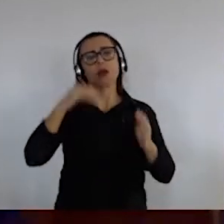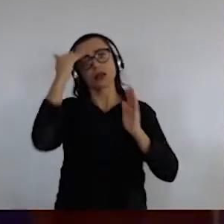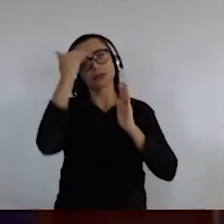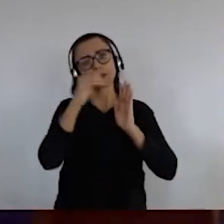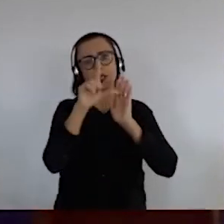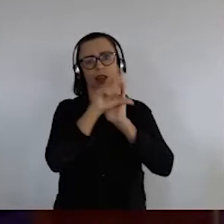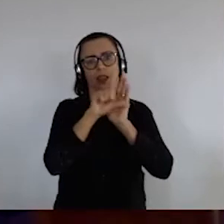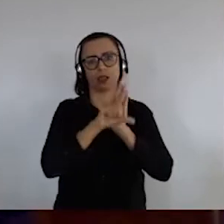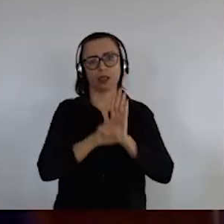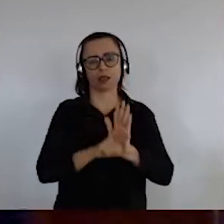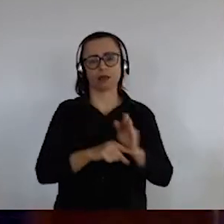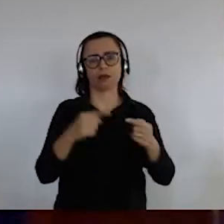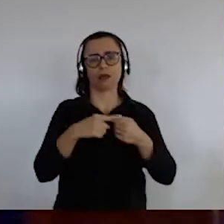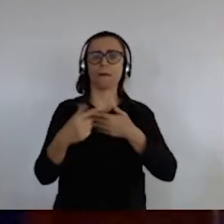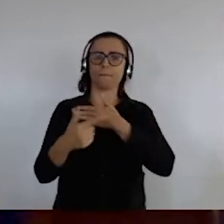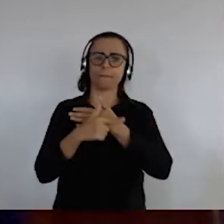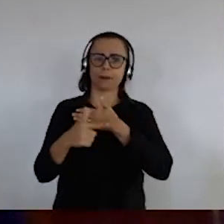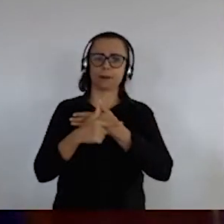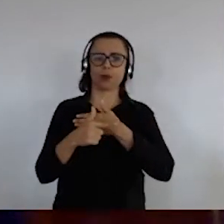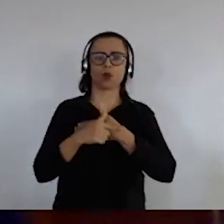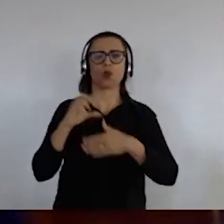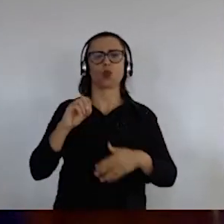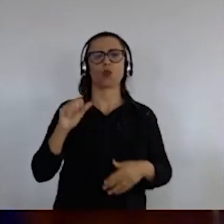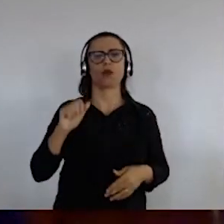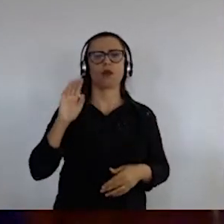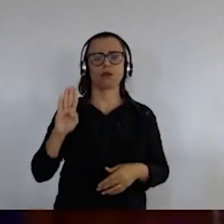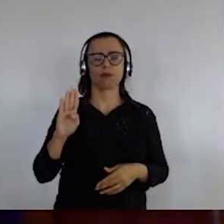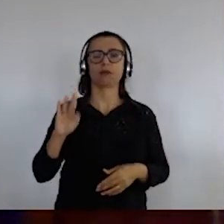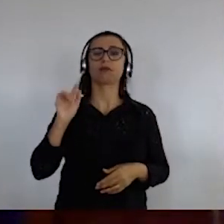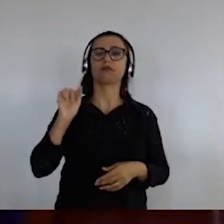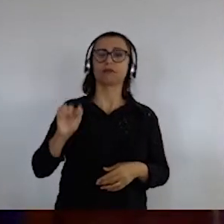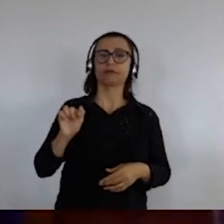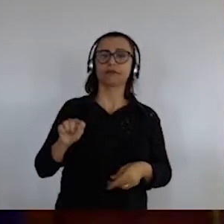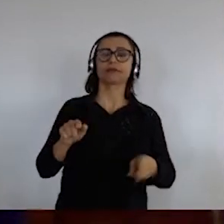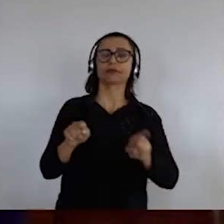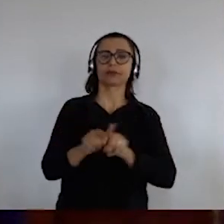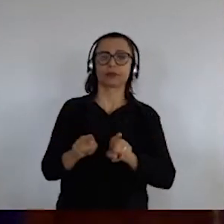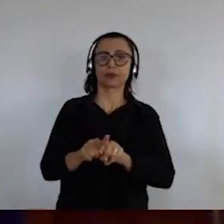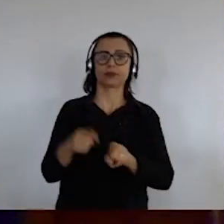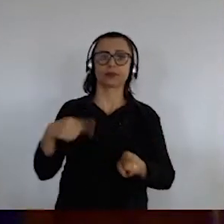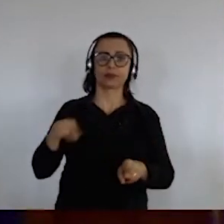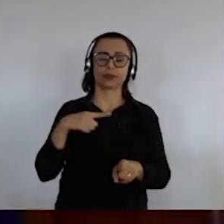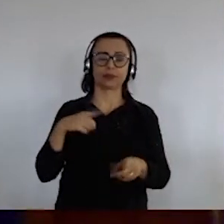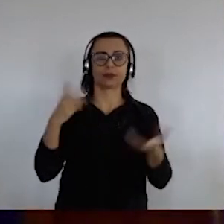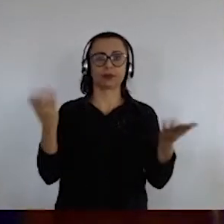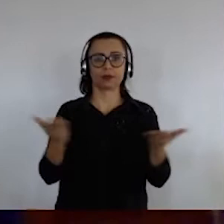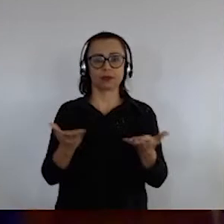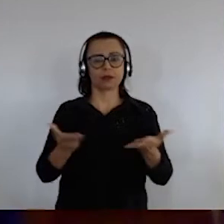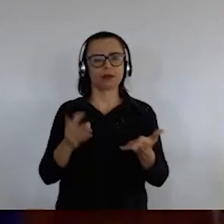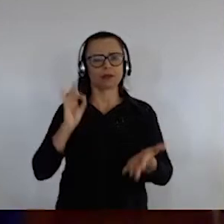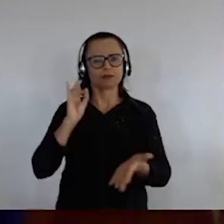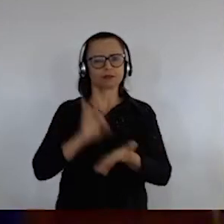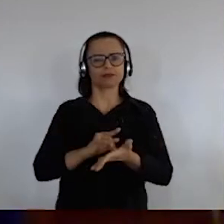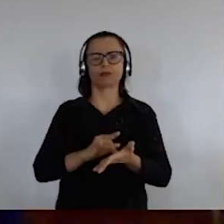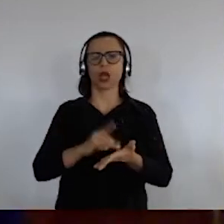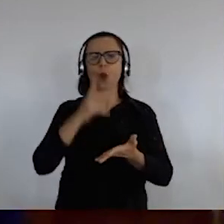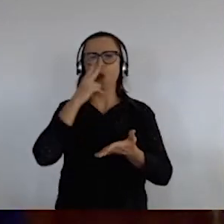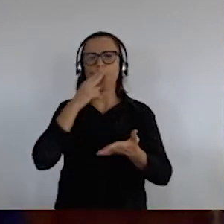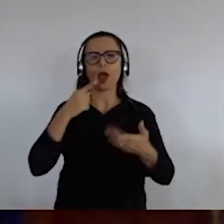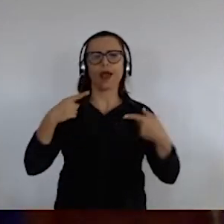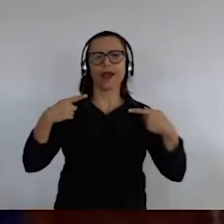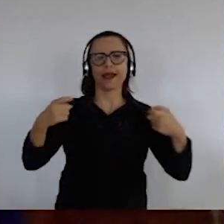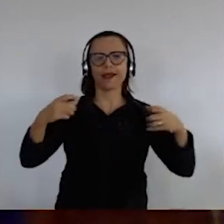é o papel da OAB, né? Esta instituição que é, sim, como digo, a verdadeira trincheira